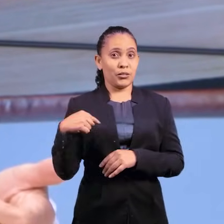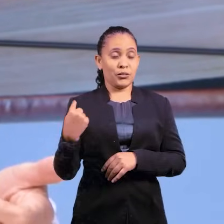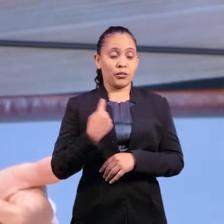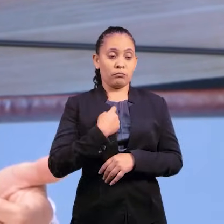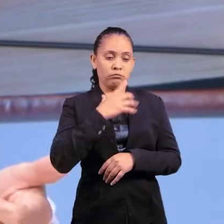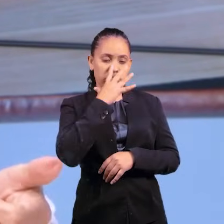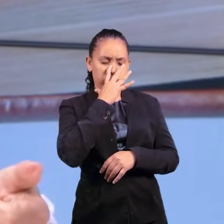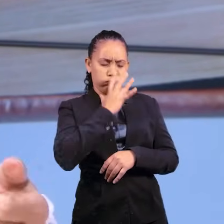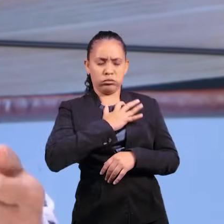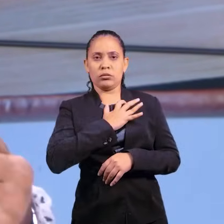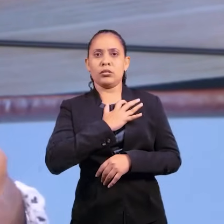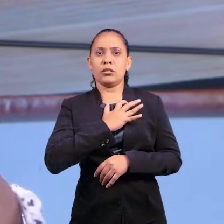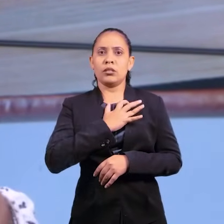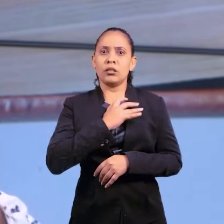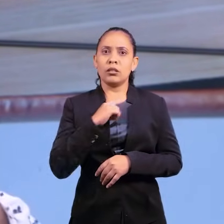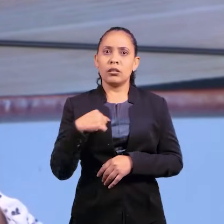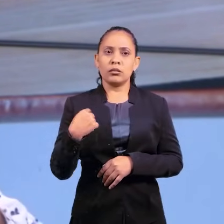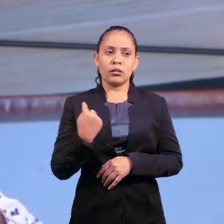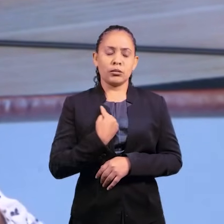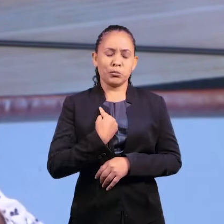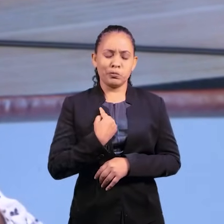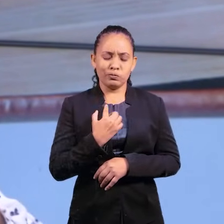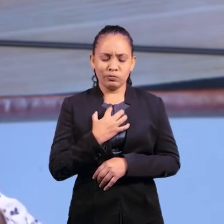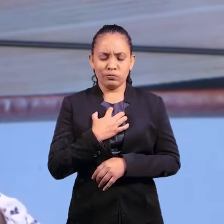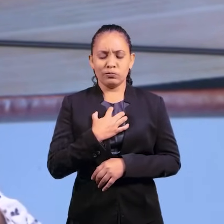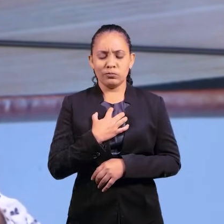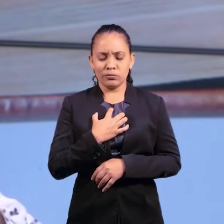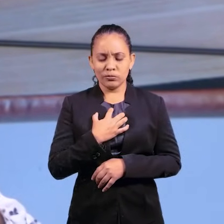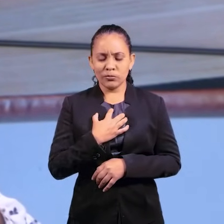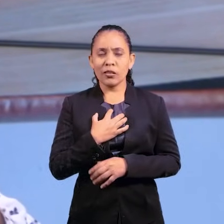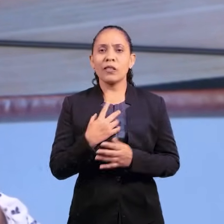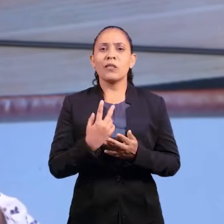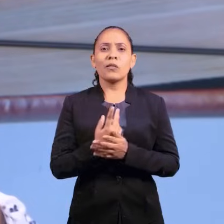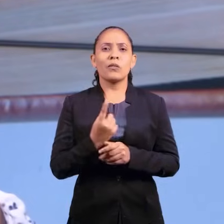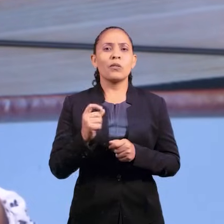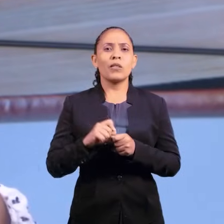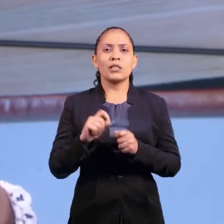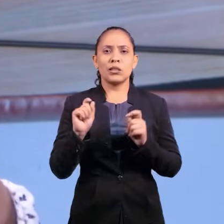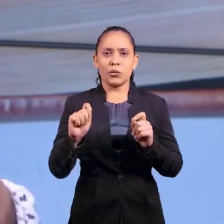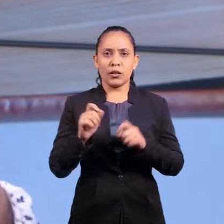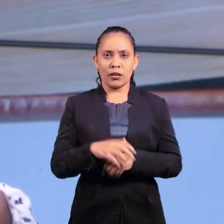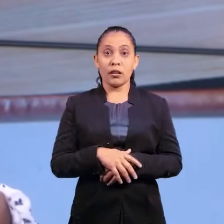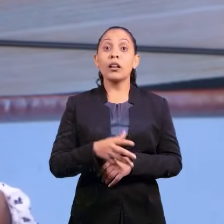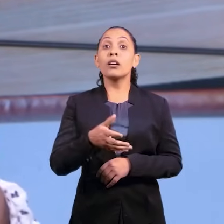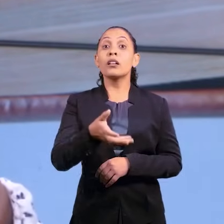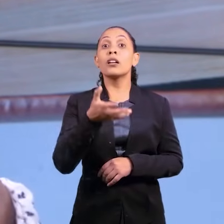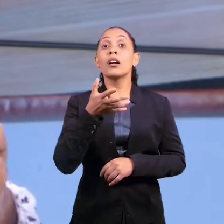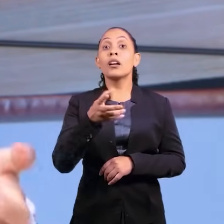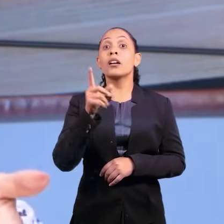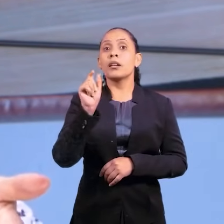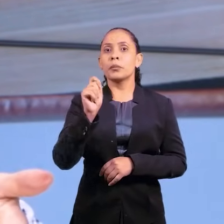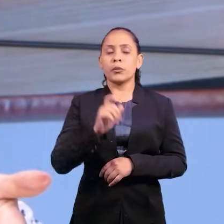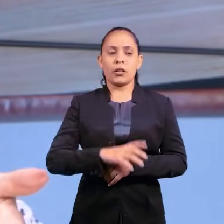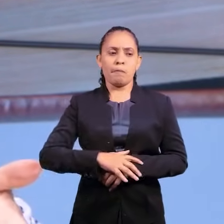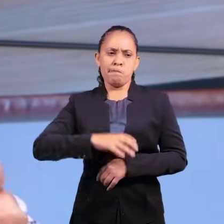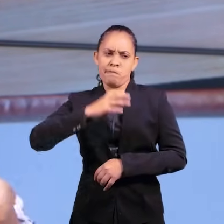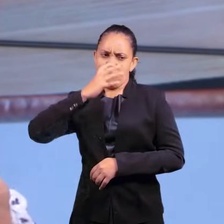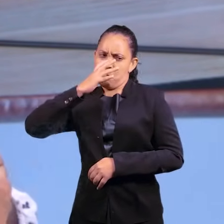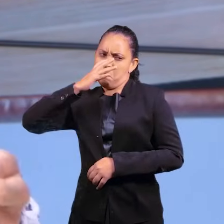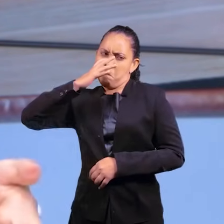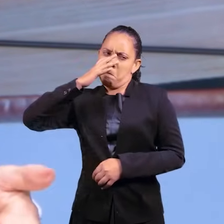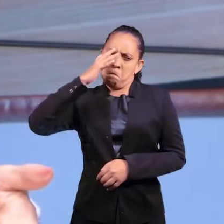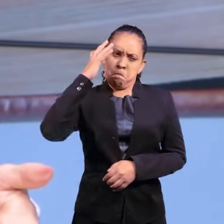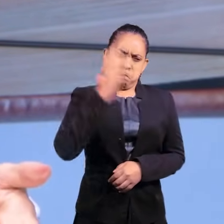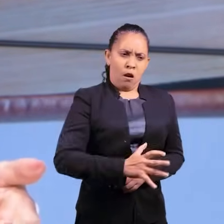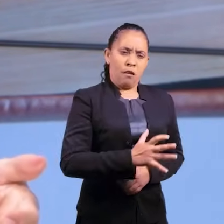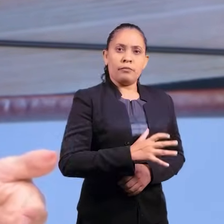a ofensa, nós estamos ofendidos e a tendência é que nós queiramos de alguma forma revidar ou ser